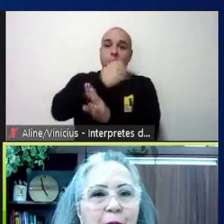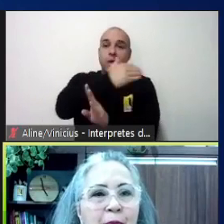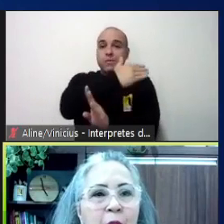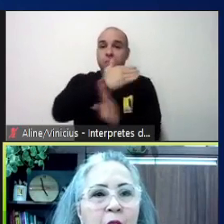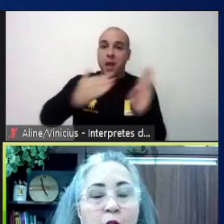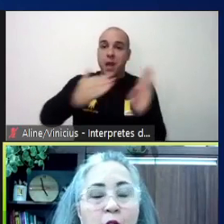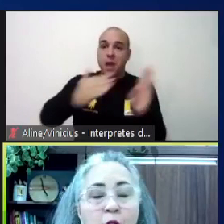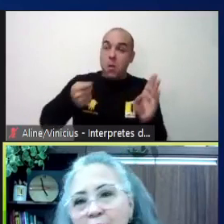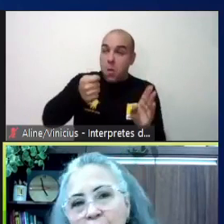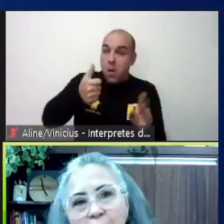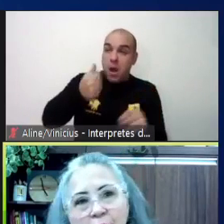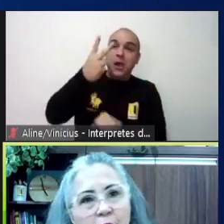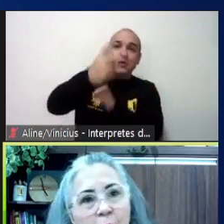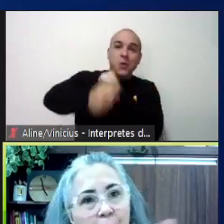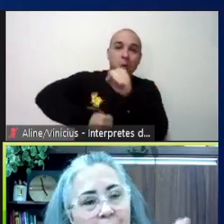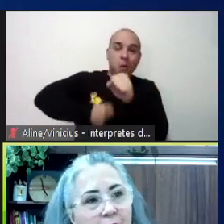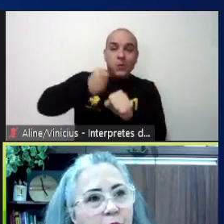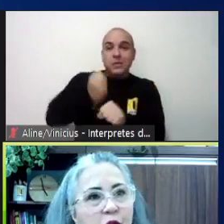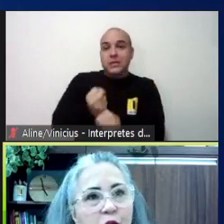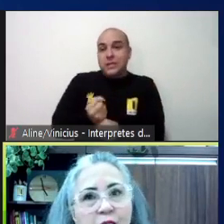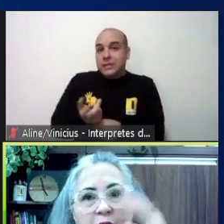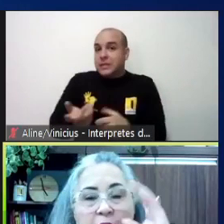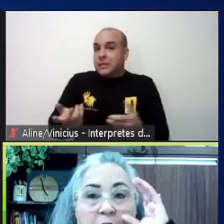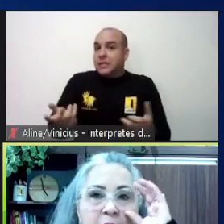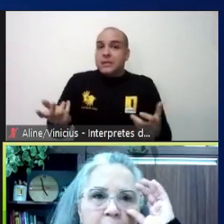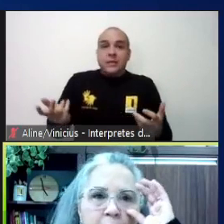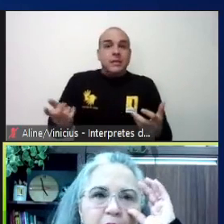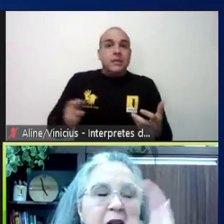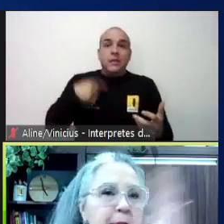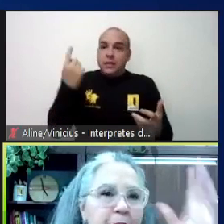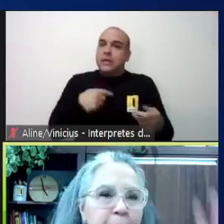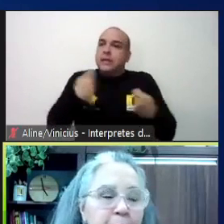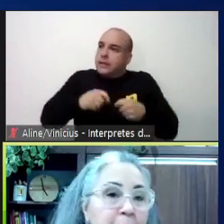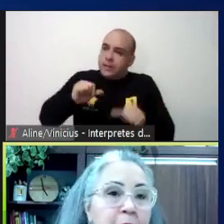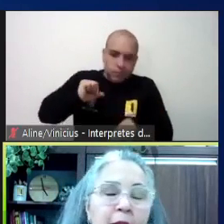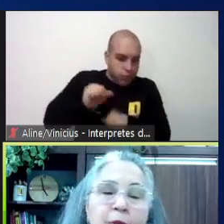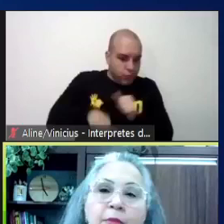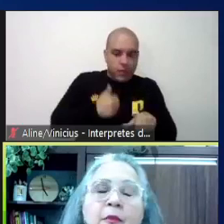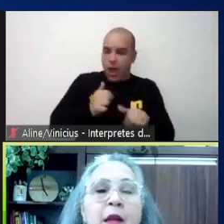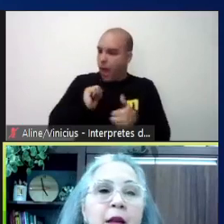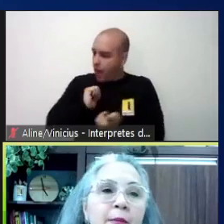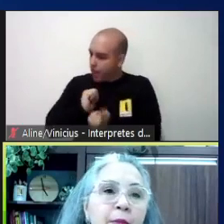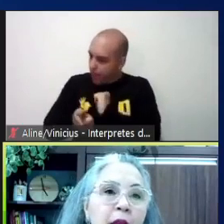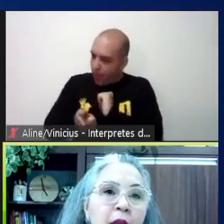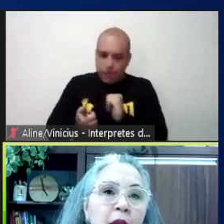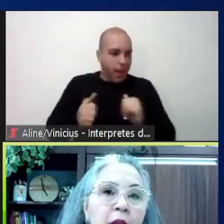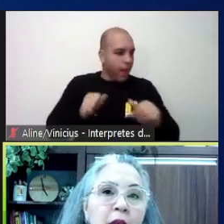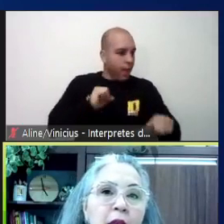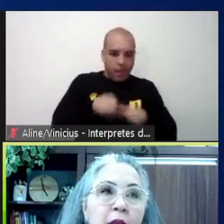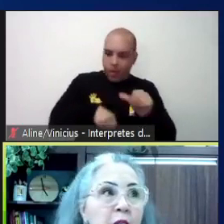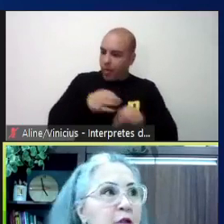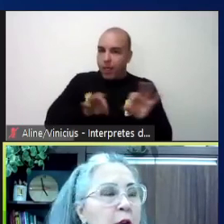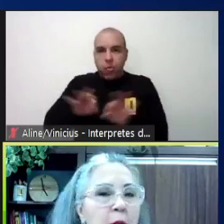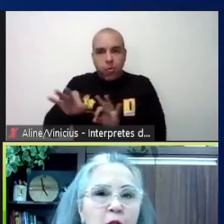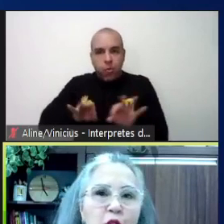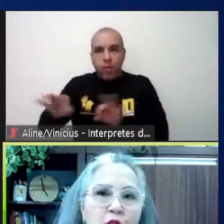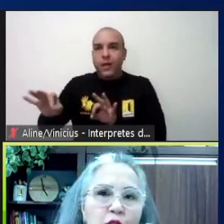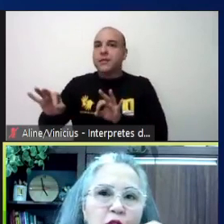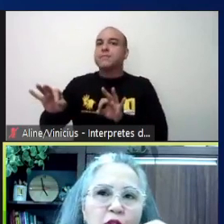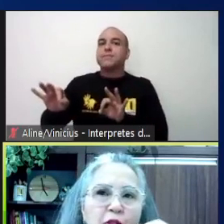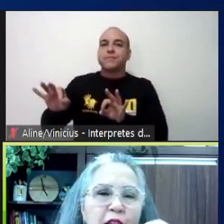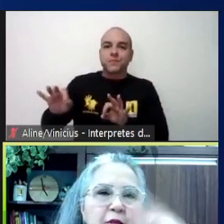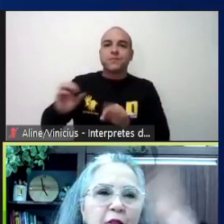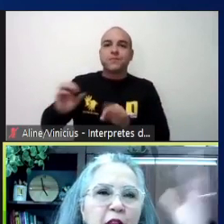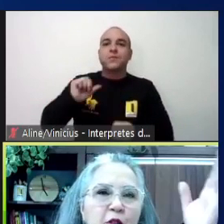coletivo. Nós, na Unileu, não paramos, nos reinventamos rapidamente, né? E transformamos todos